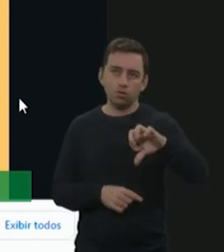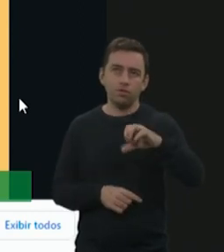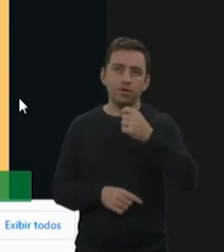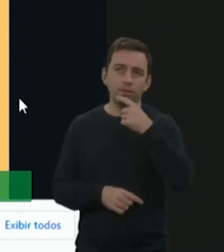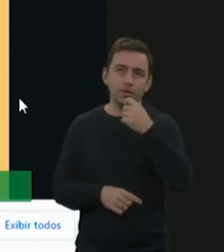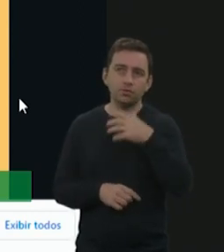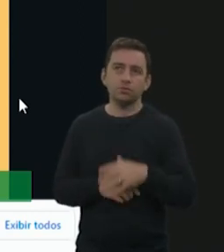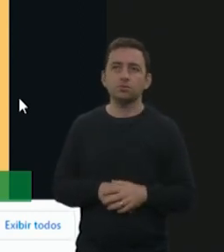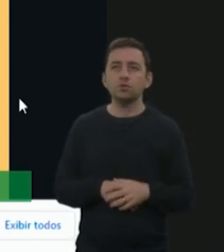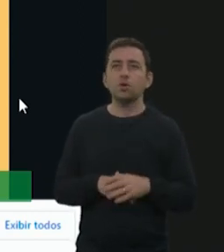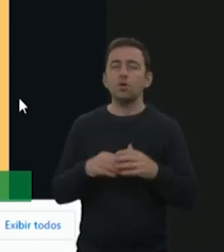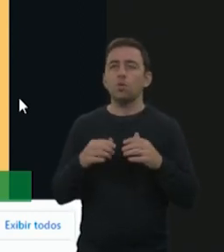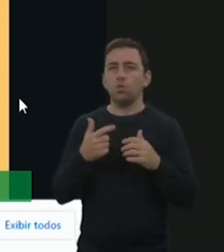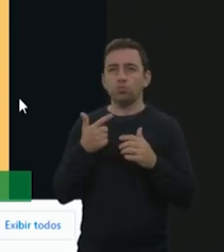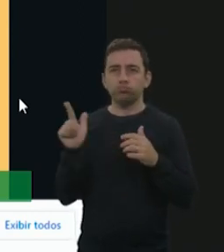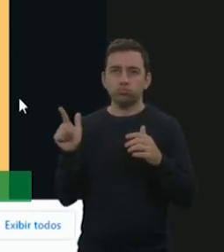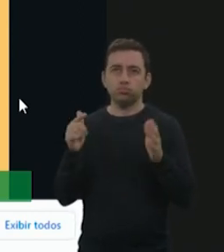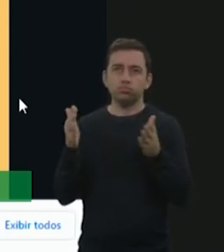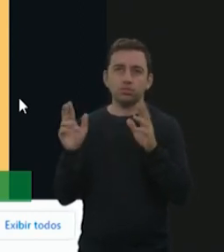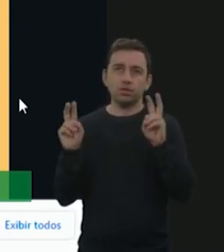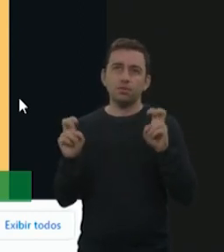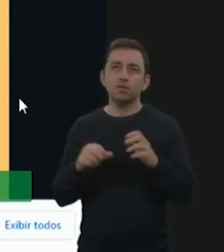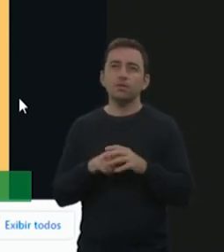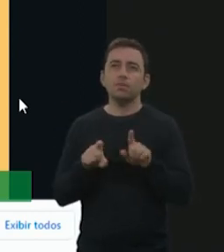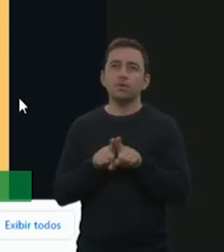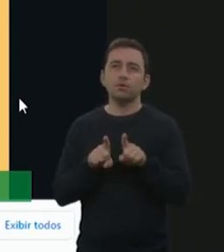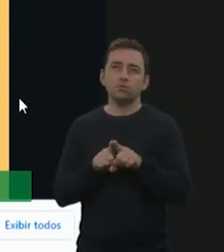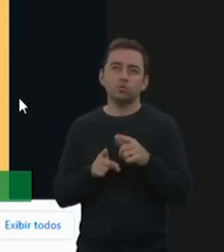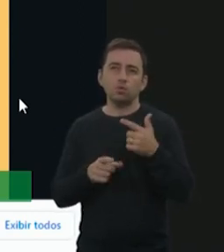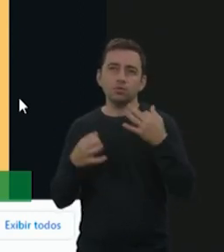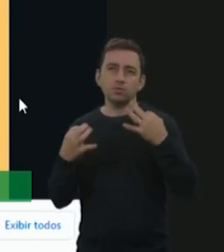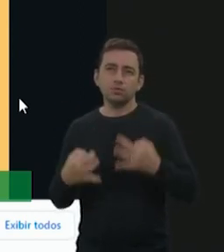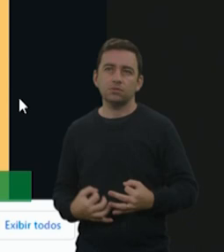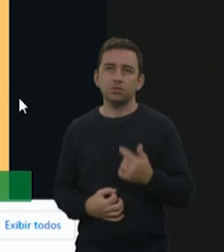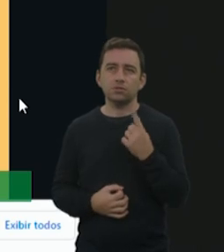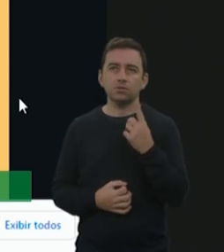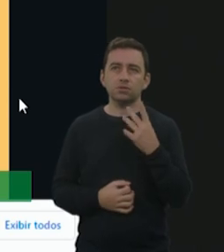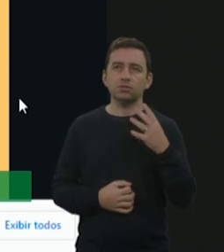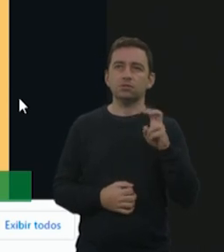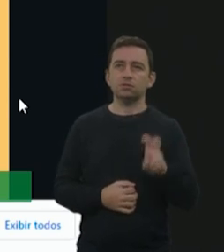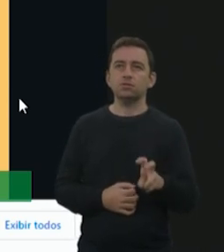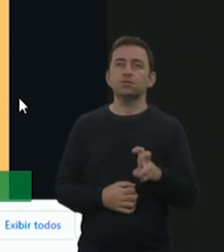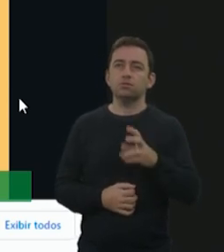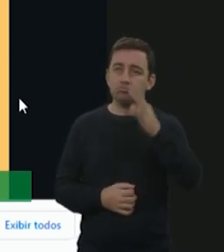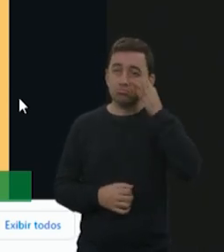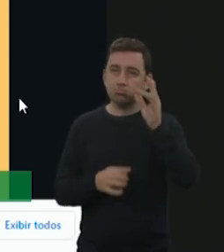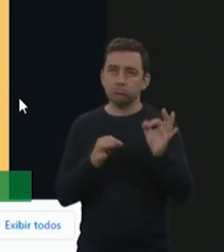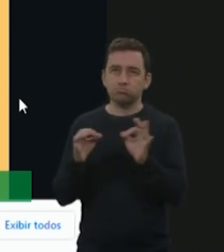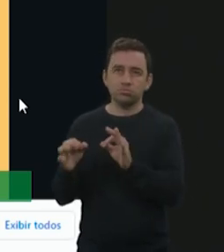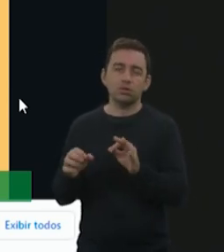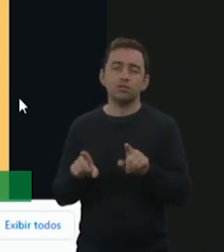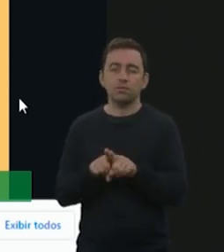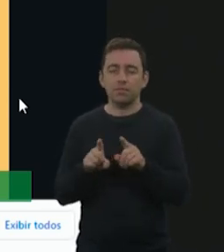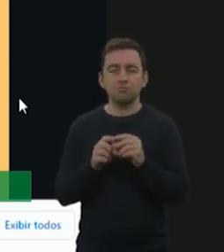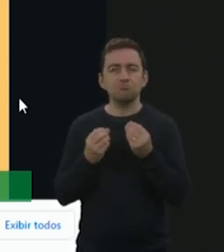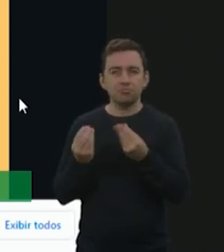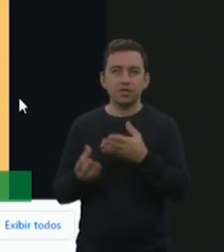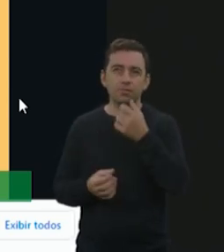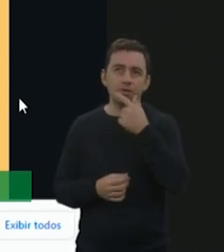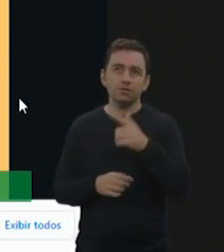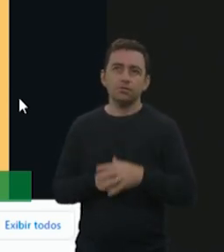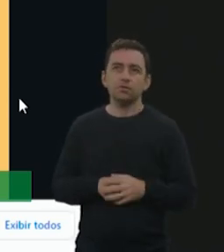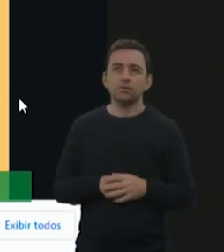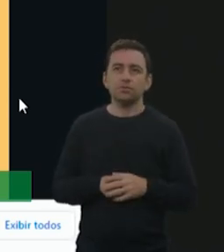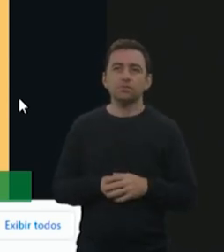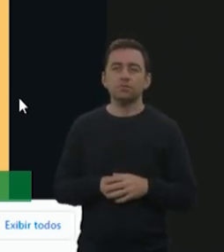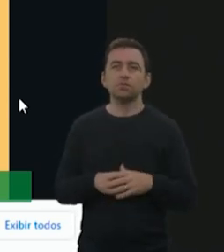fibrose cística, 12 casos confirmados em 2022, 145 em acompanhamento regular e também recebendo a medicação. Na hiperplasia adrenal